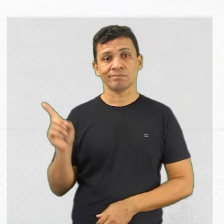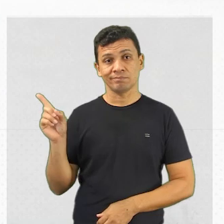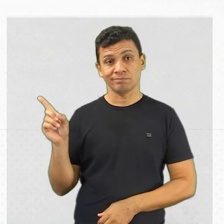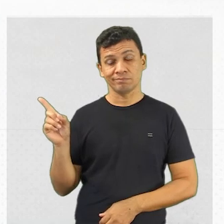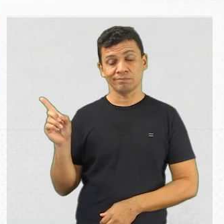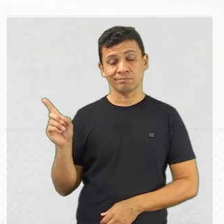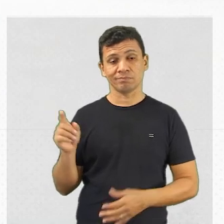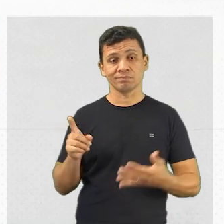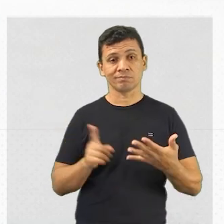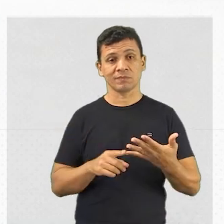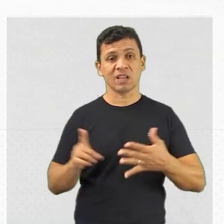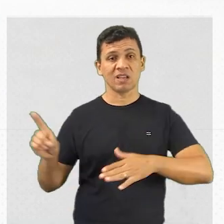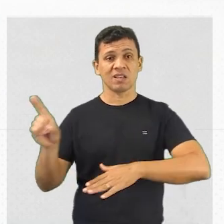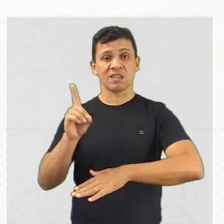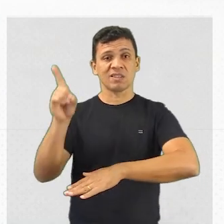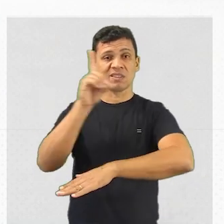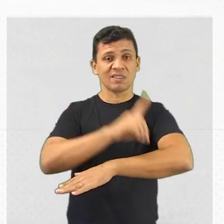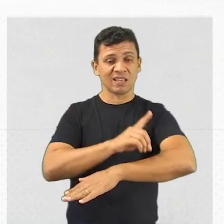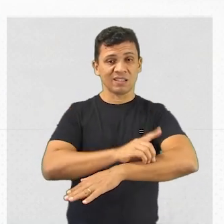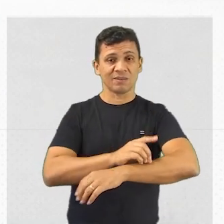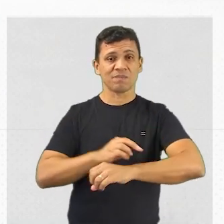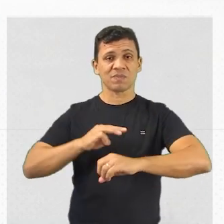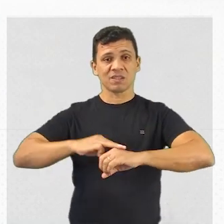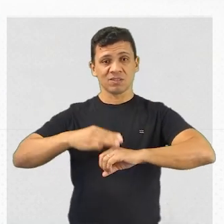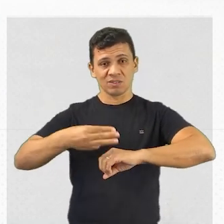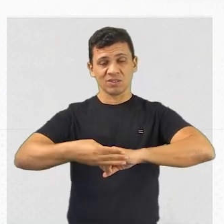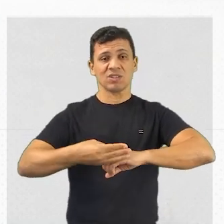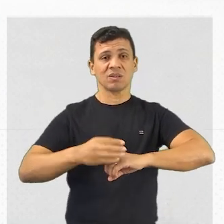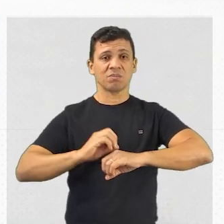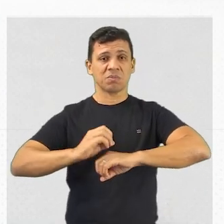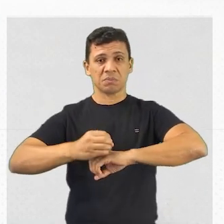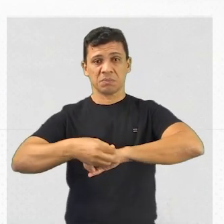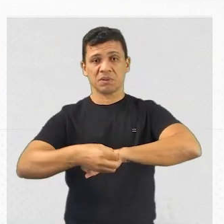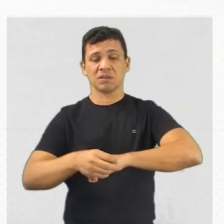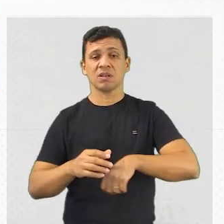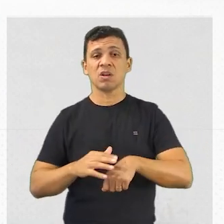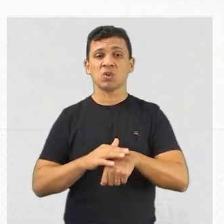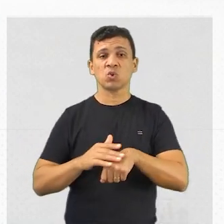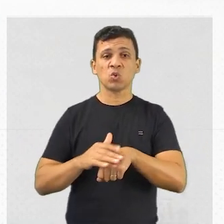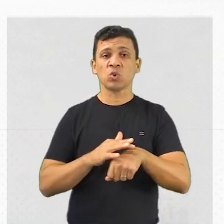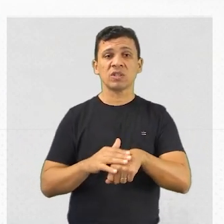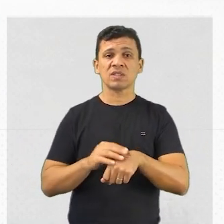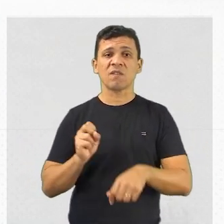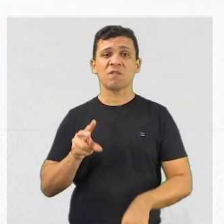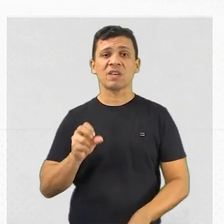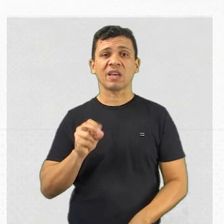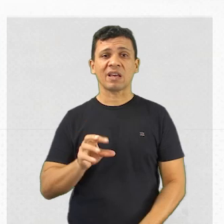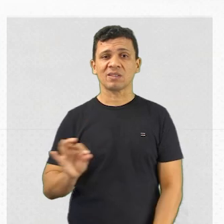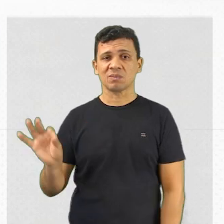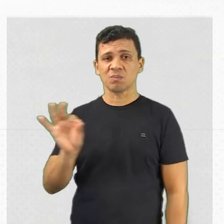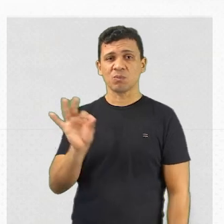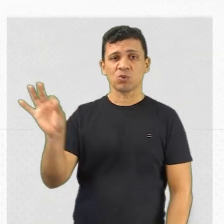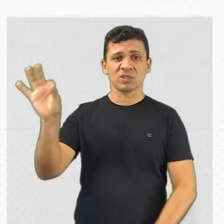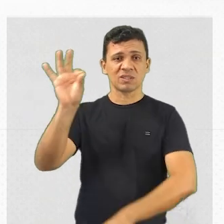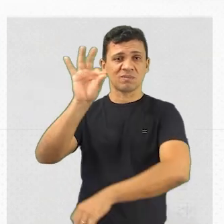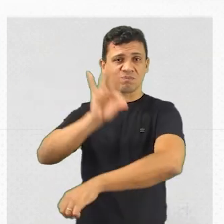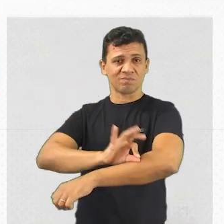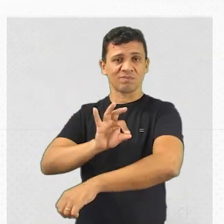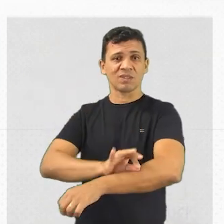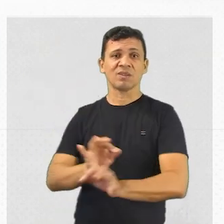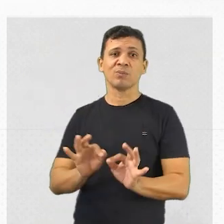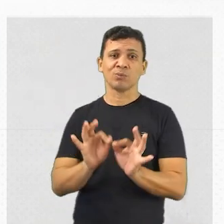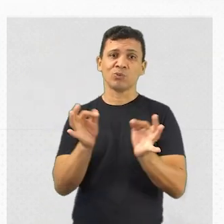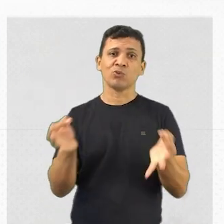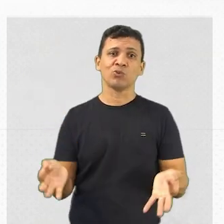também a dengue, a zika e a chikungunya, né, que são doenças virais transmitidas pelo mosquito Aedes aegypti, né, bem comum na nossa